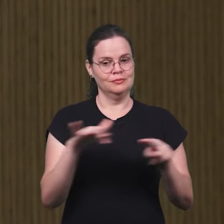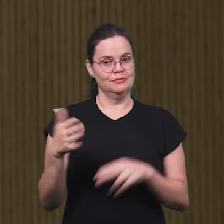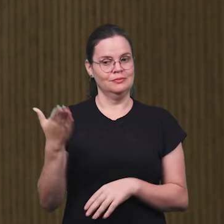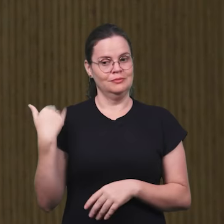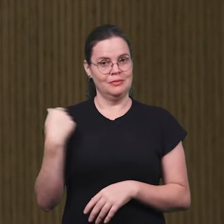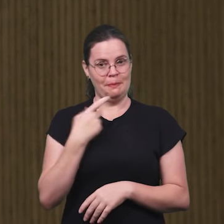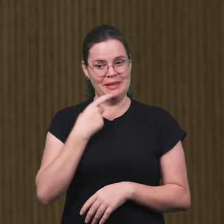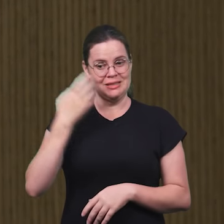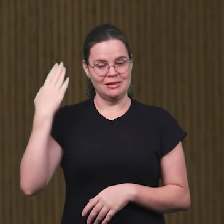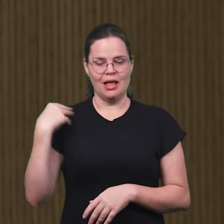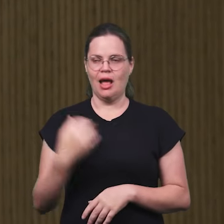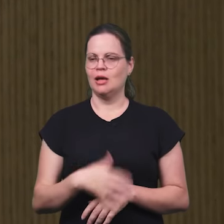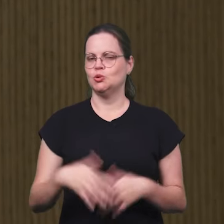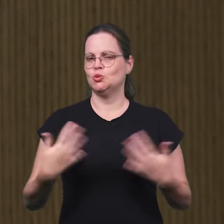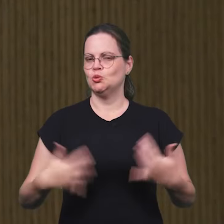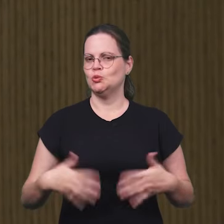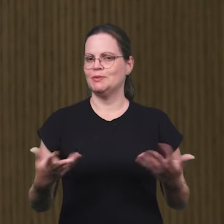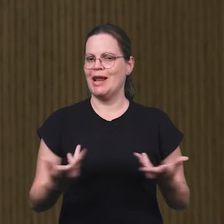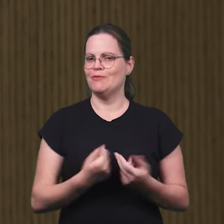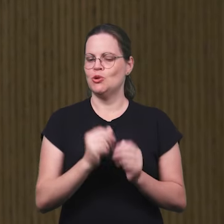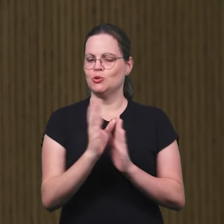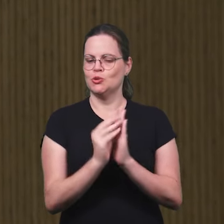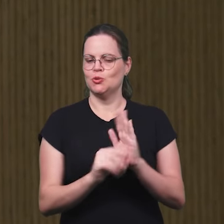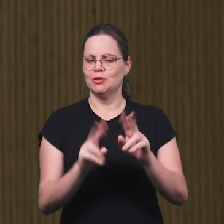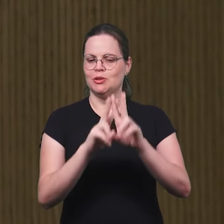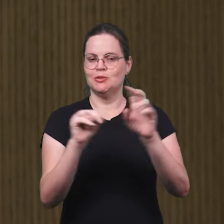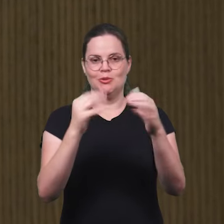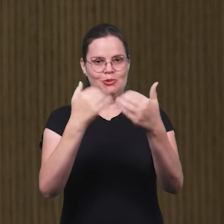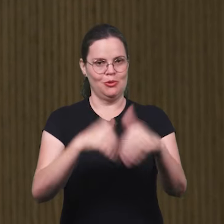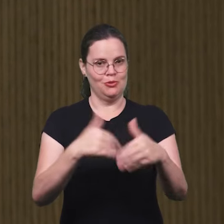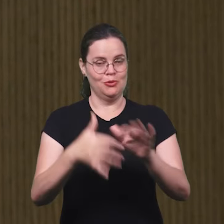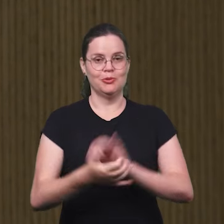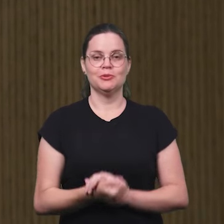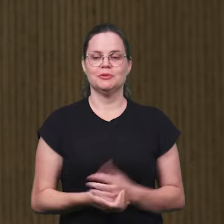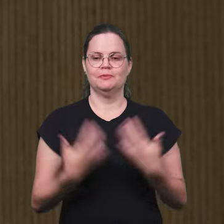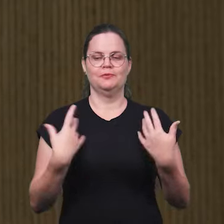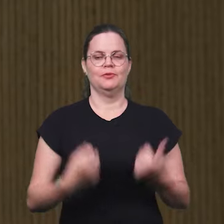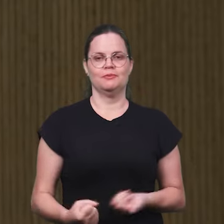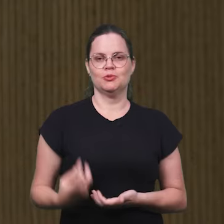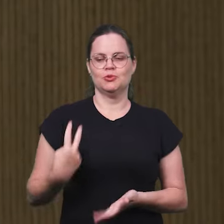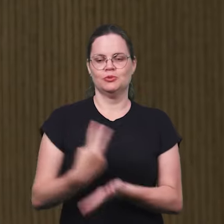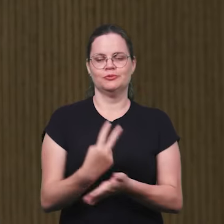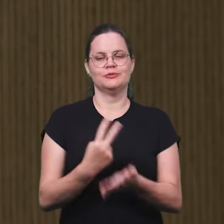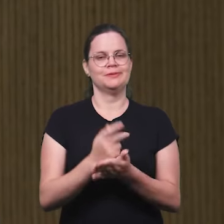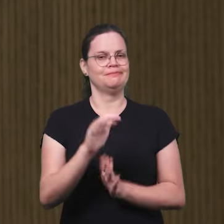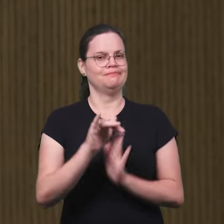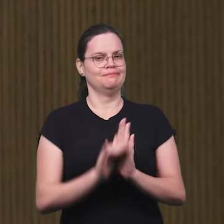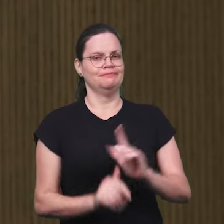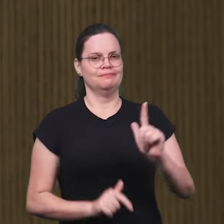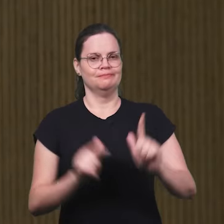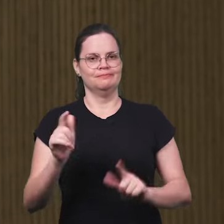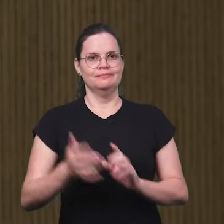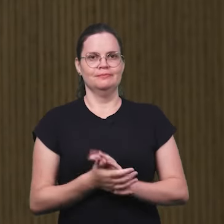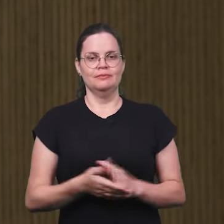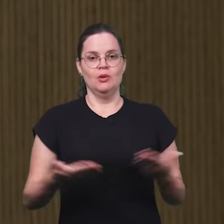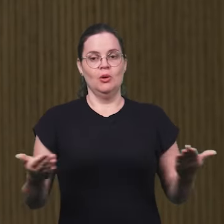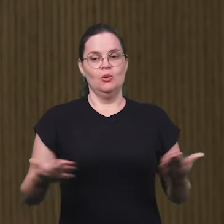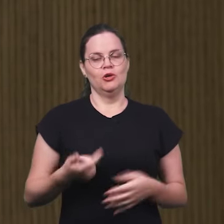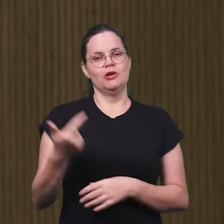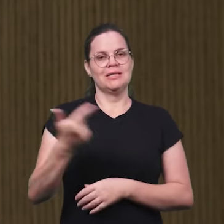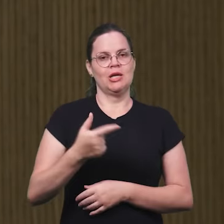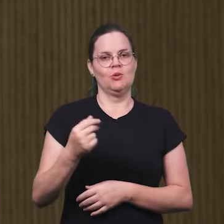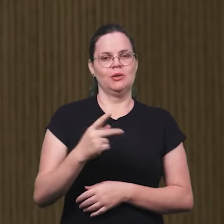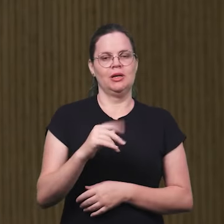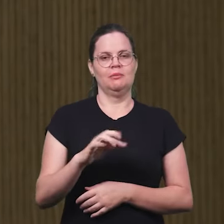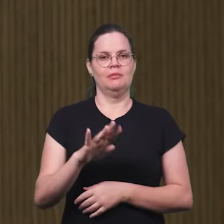conteúdo riquíssimo abordando sobre o concurso. E vamos continuar com essa programação. Esse é o episódio